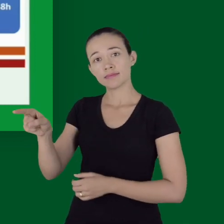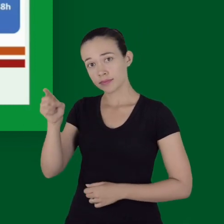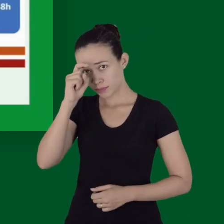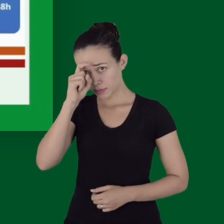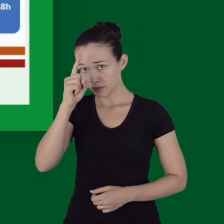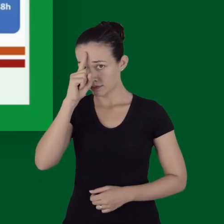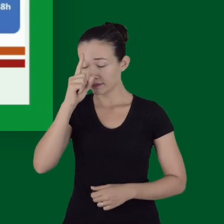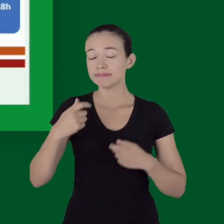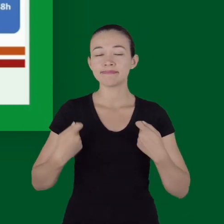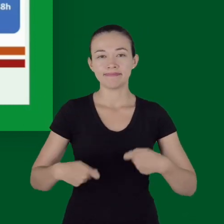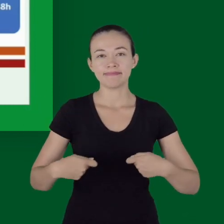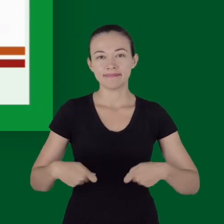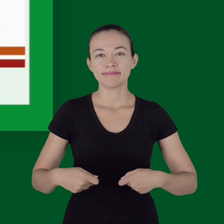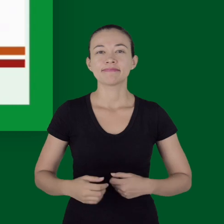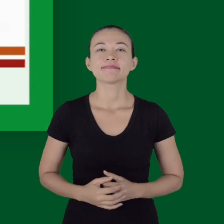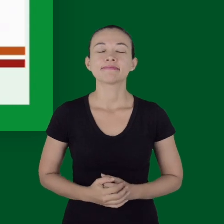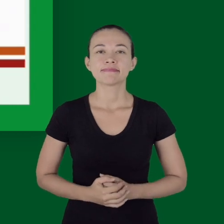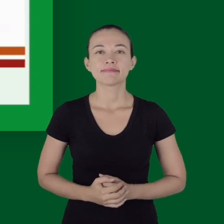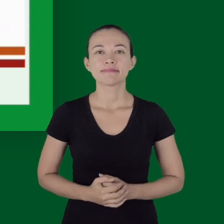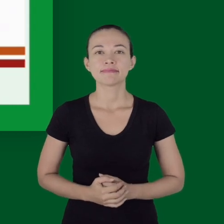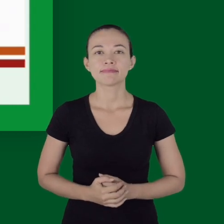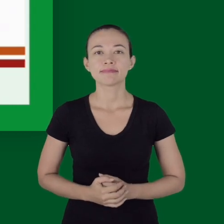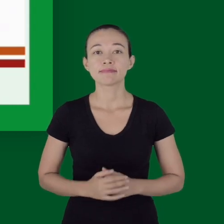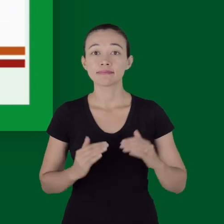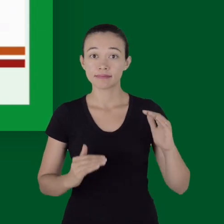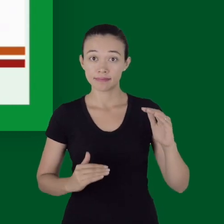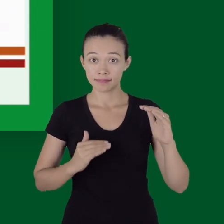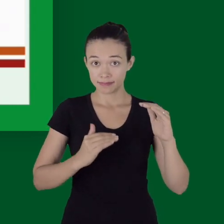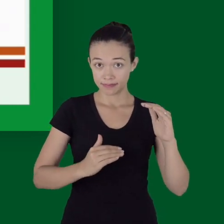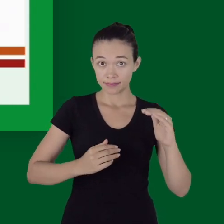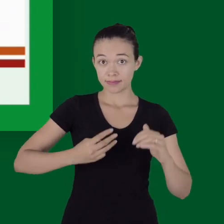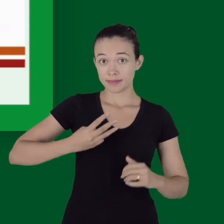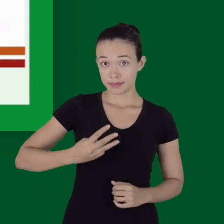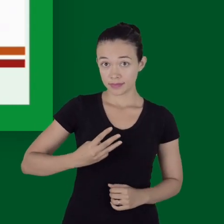e dos pacientes grau 1. O grau 3